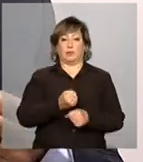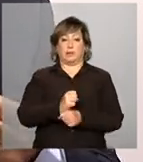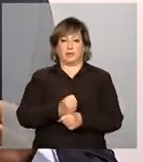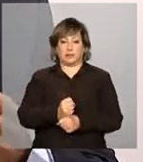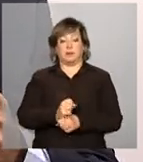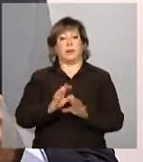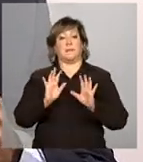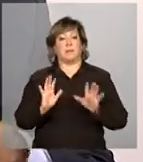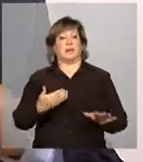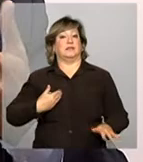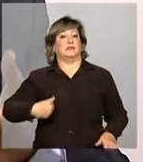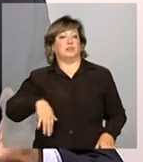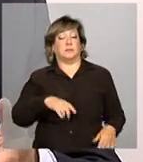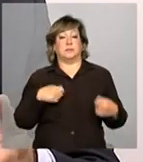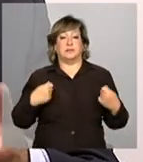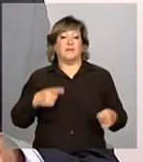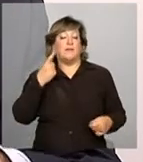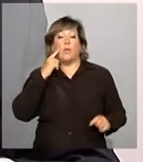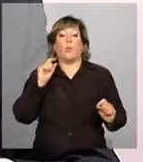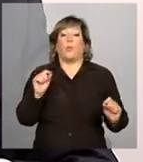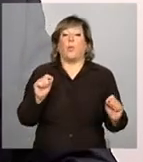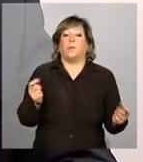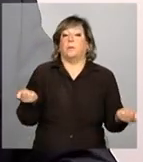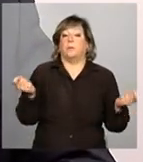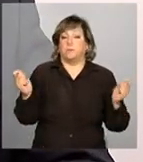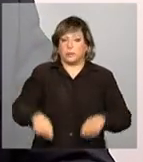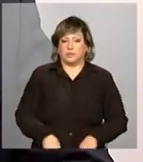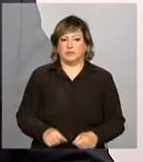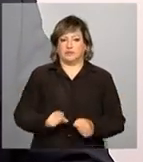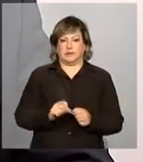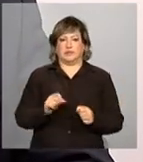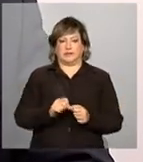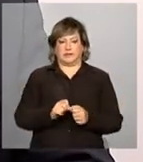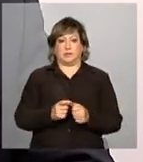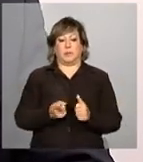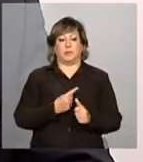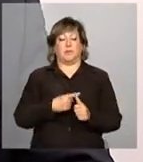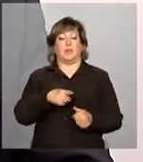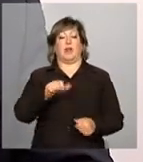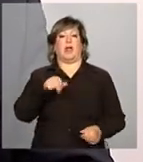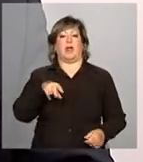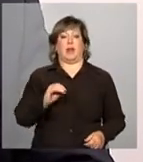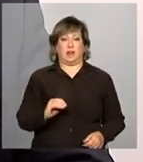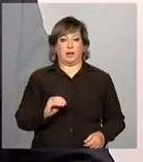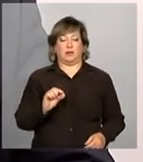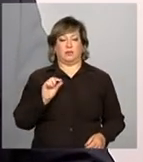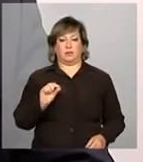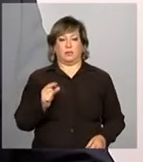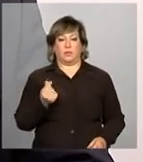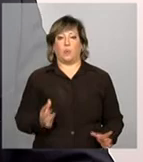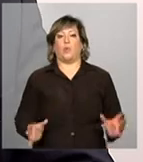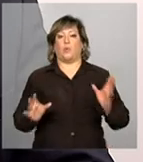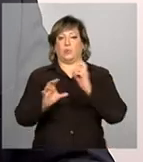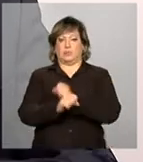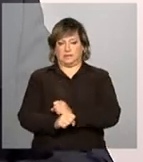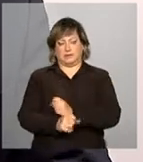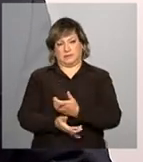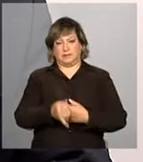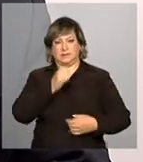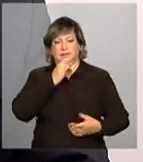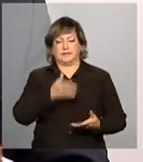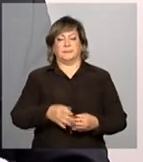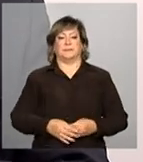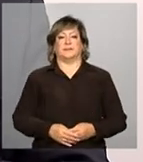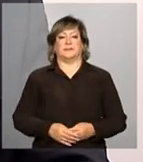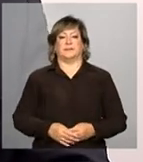mas nós temos que ver aquilo que não é que é possível ser executado no primeiro ano da do orçamento vamos dizer assim né